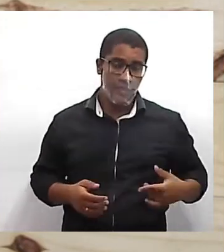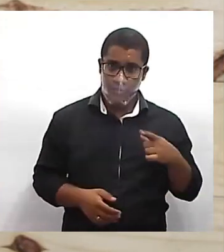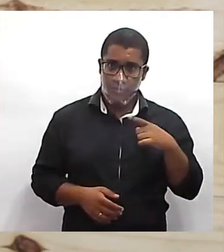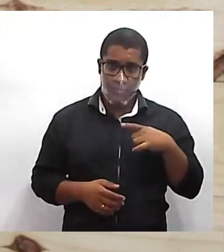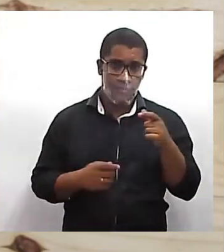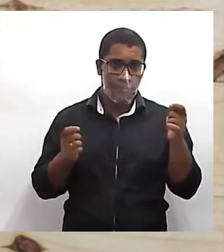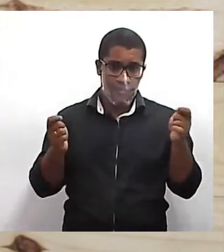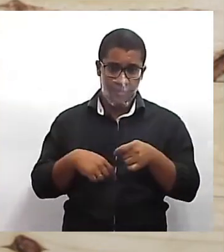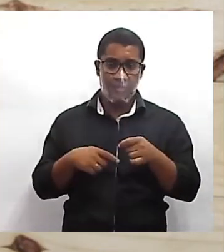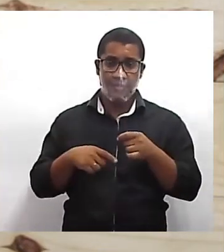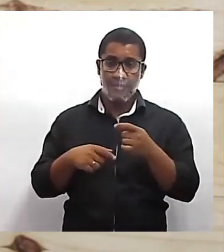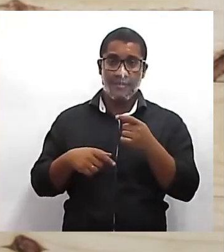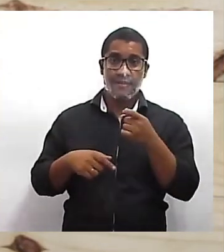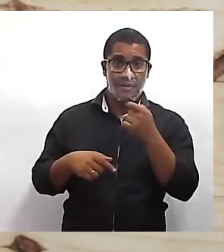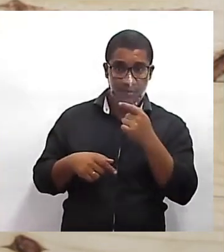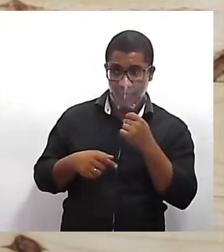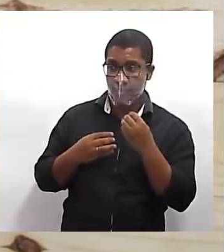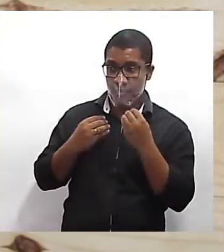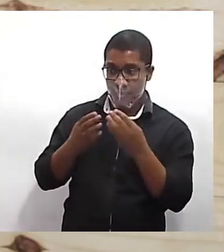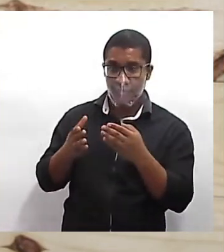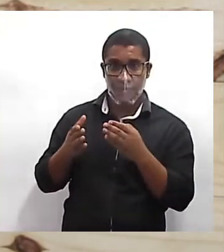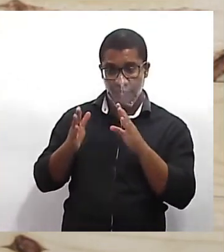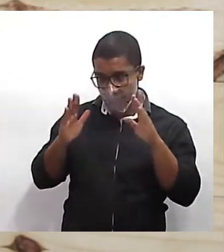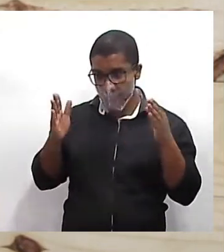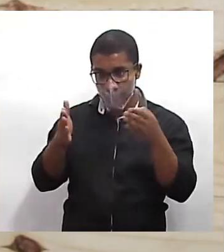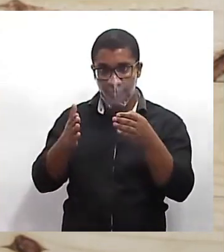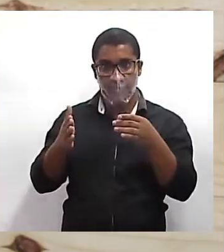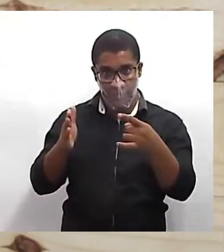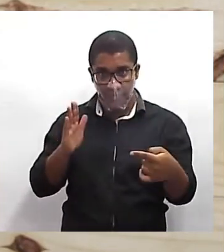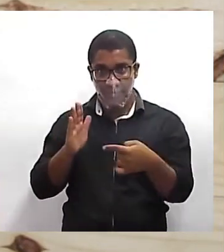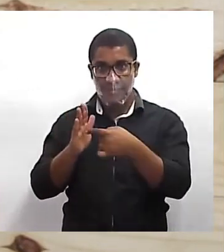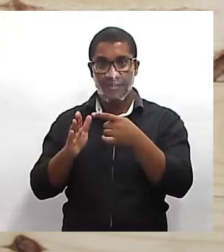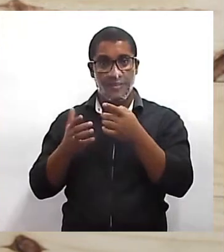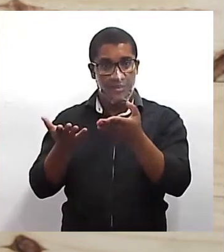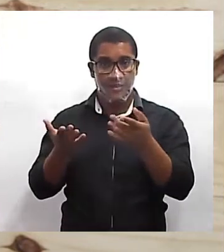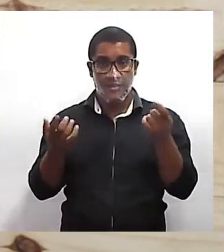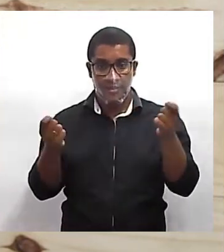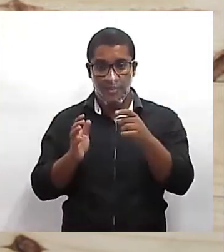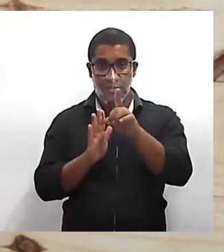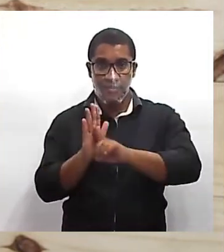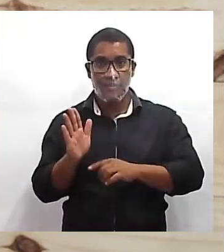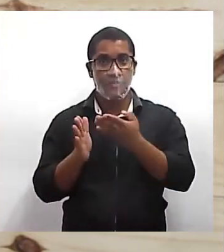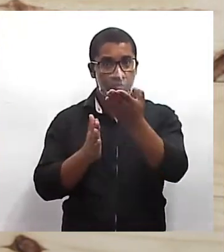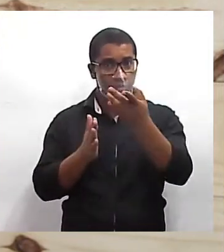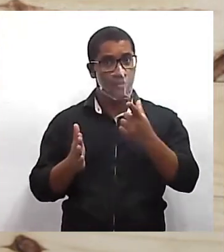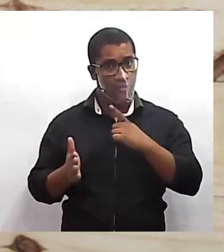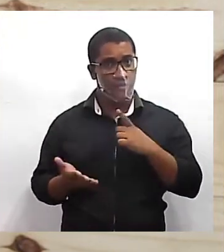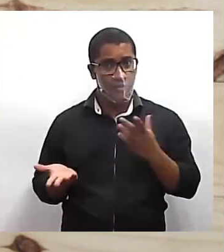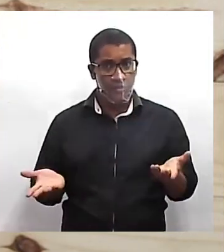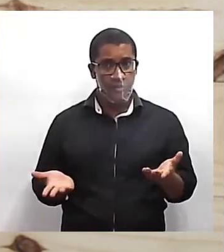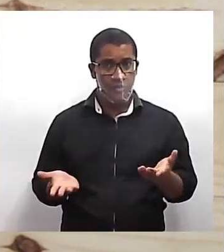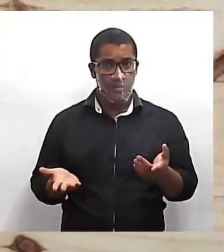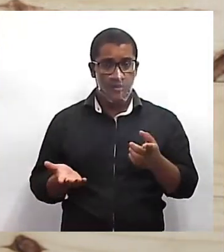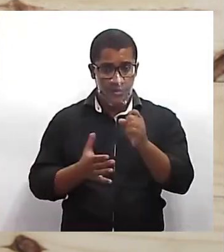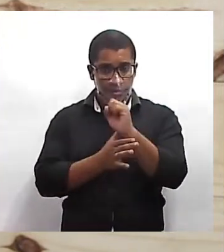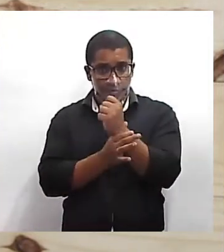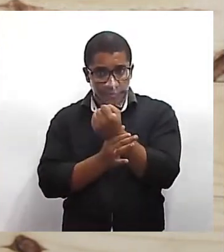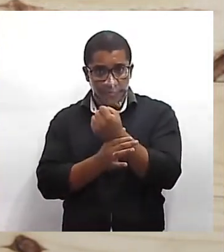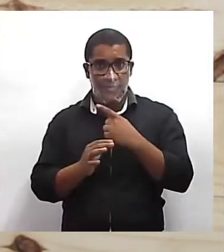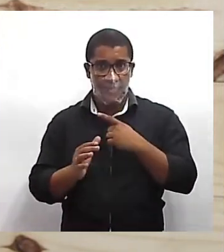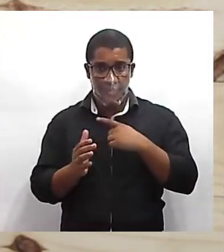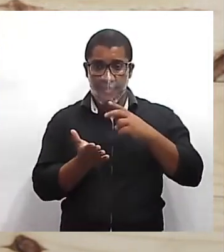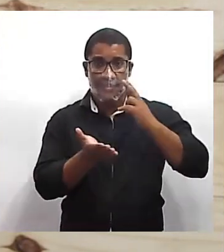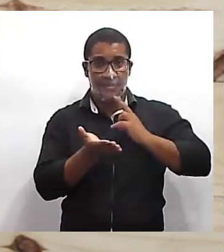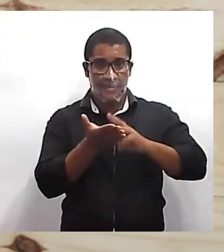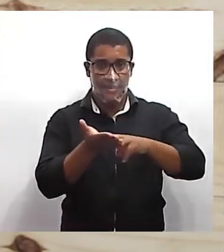medicação específica para doenças específicas. E aí você vai atrás desse direito, que é um direito legal, garantido em nossa Carta